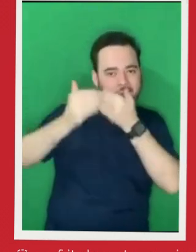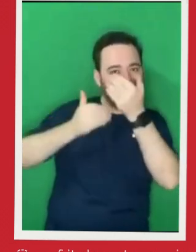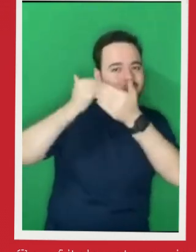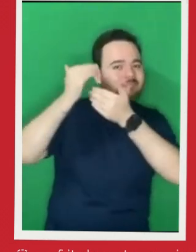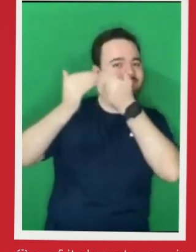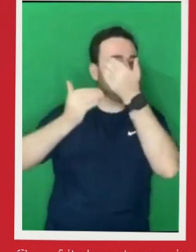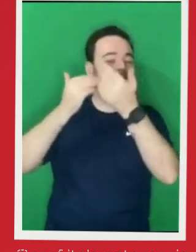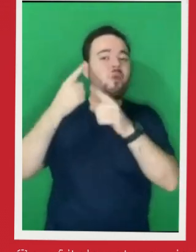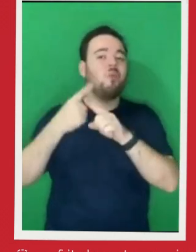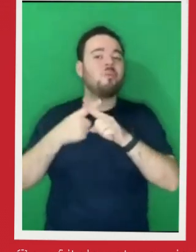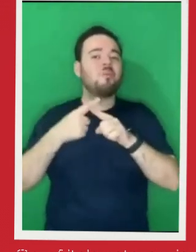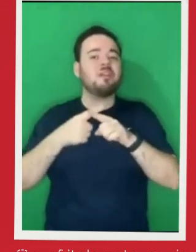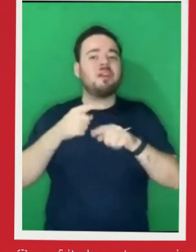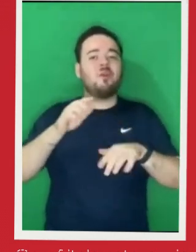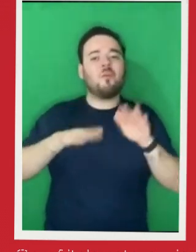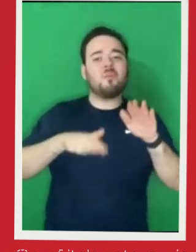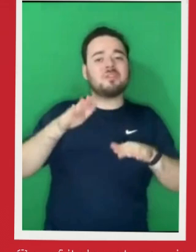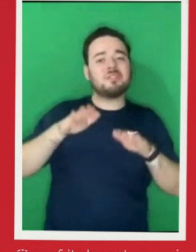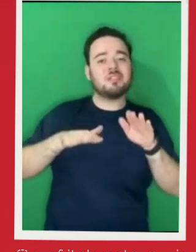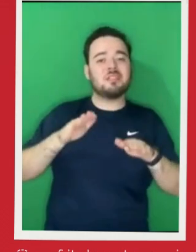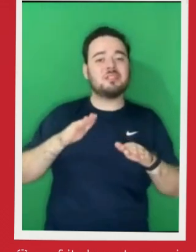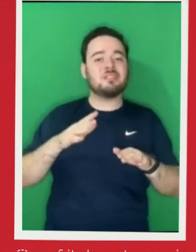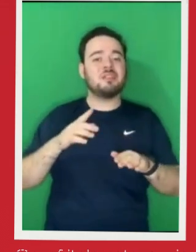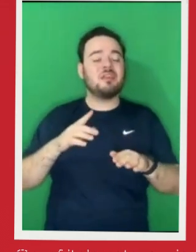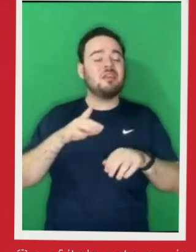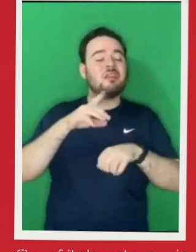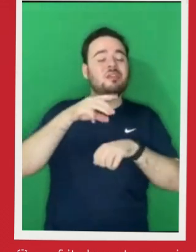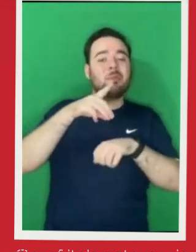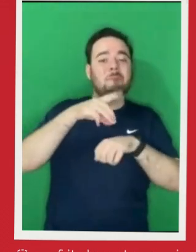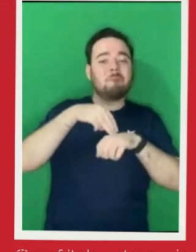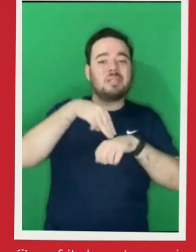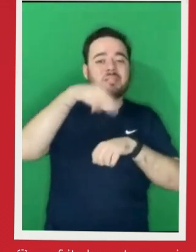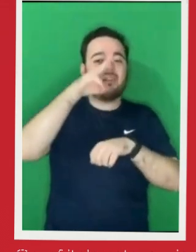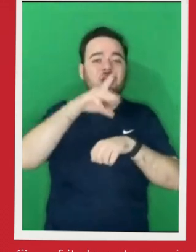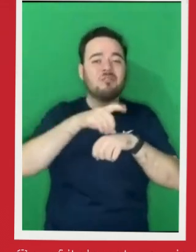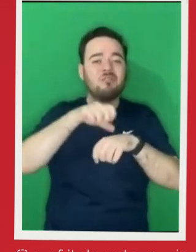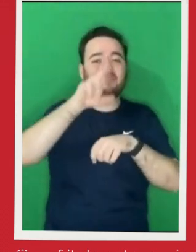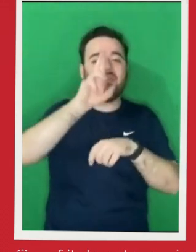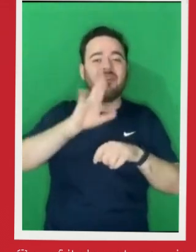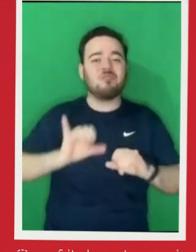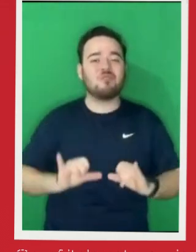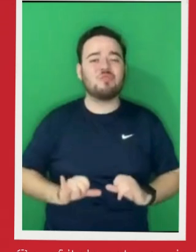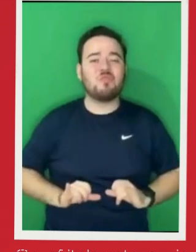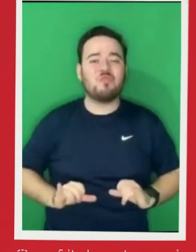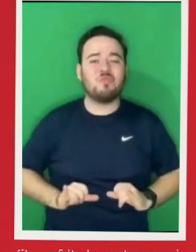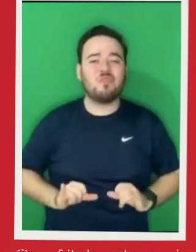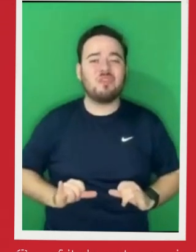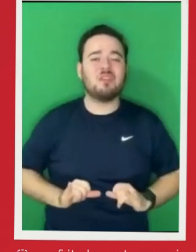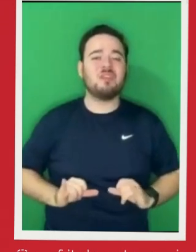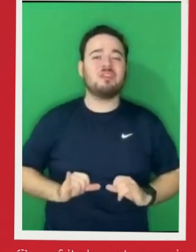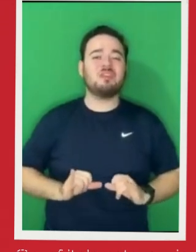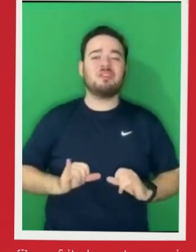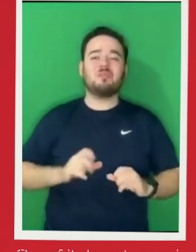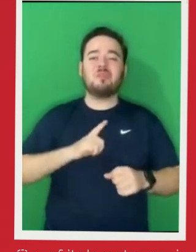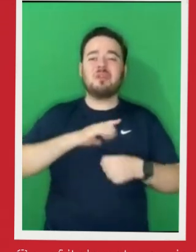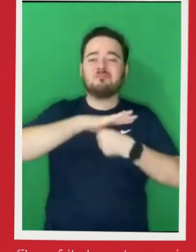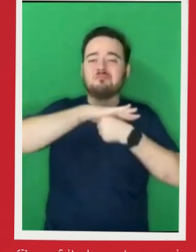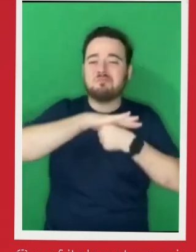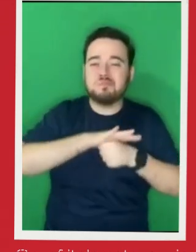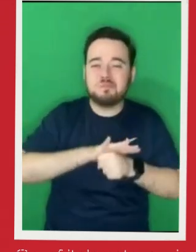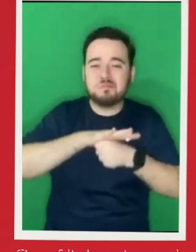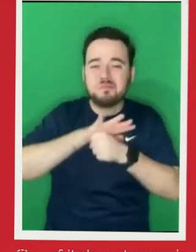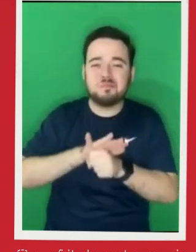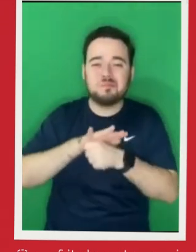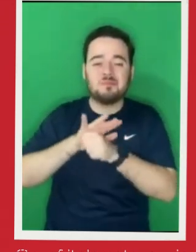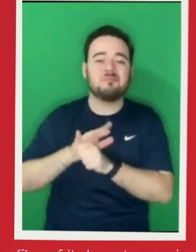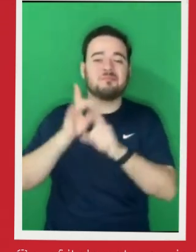sua evolução, porque algumas vezes a gente conta as histórias, o mestrado, o doutorado, ele é muito sofrido, tem